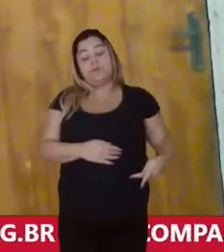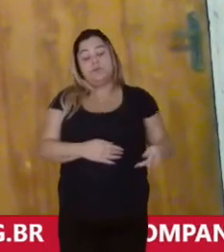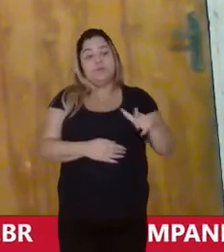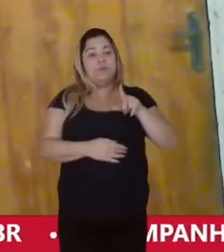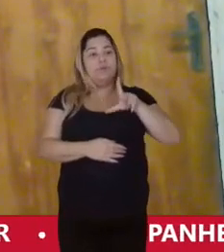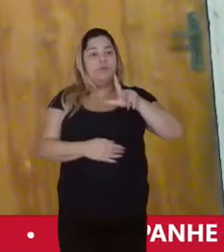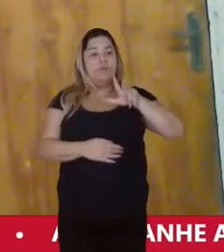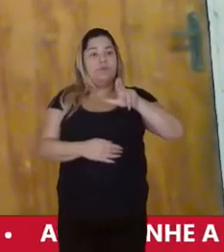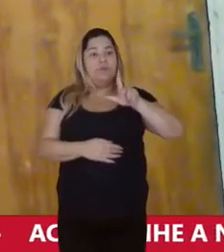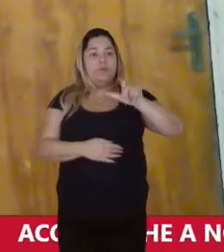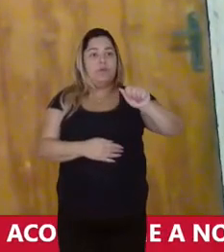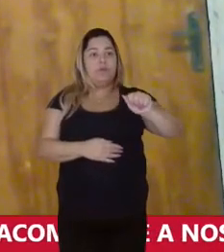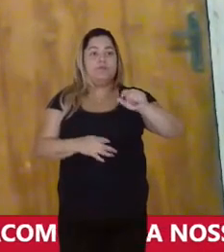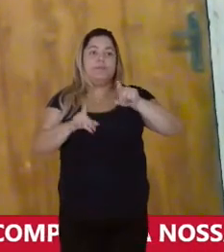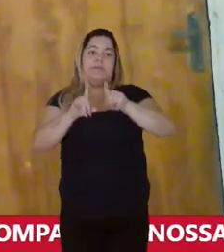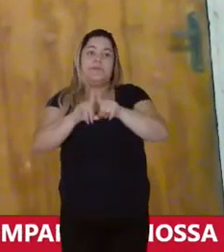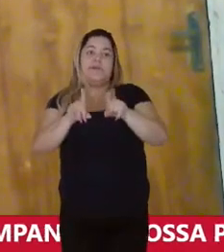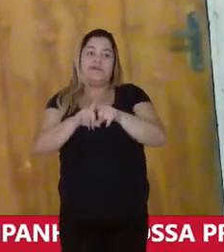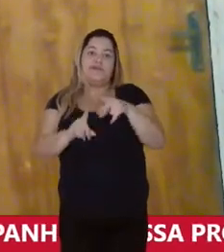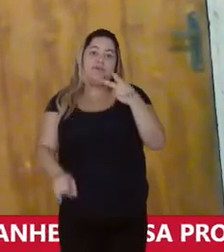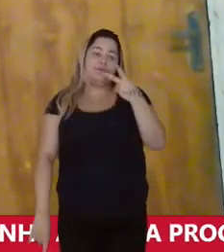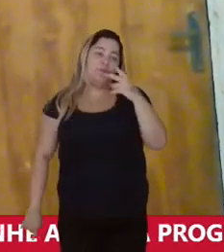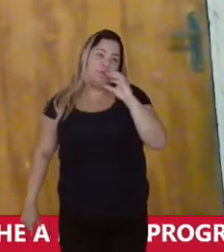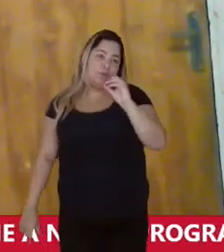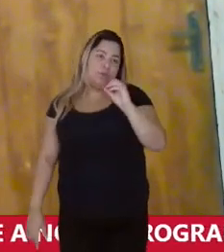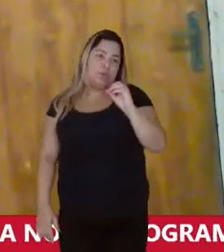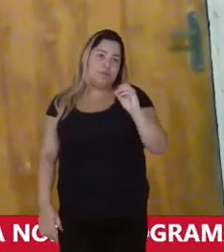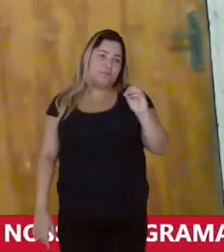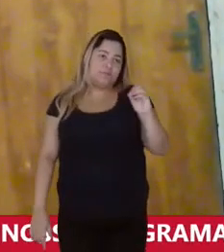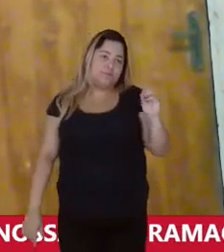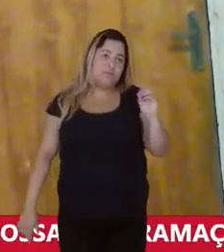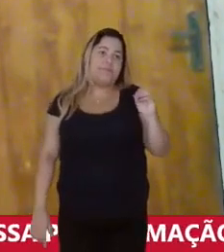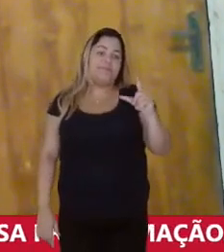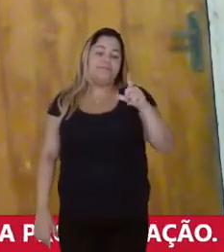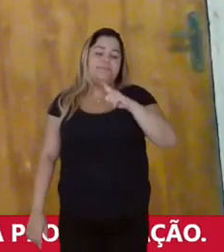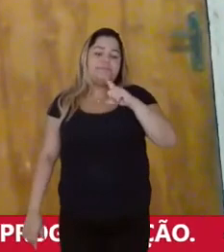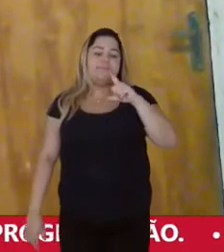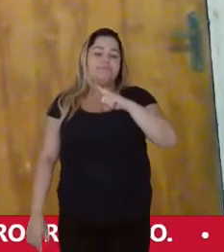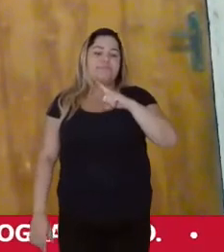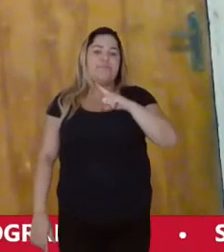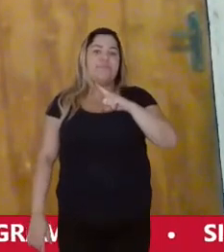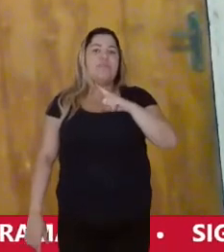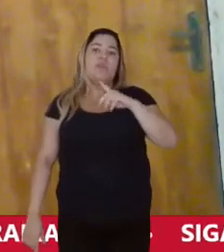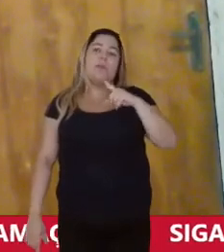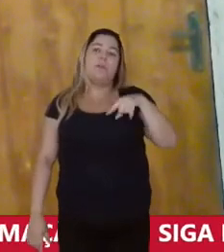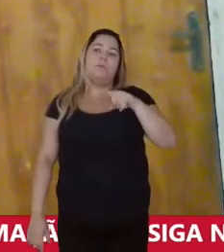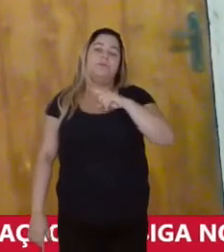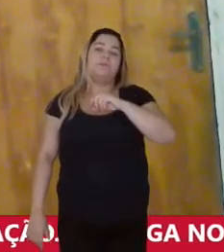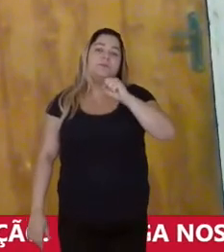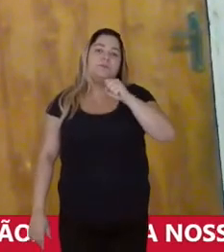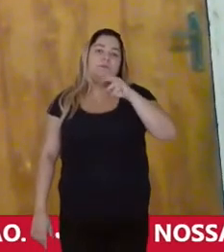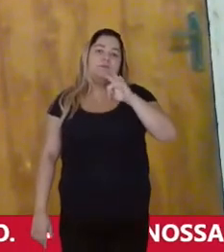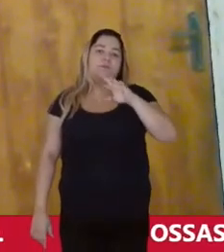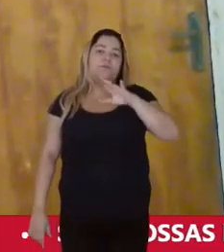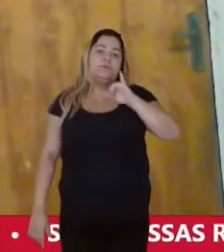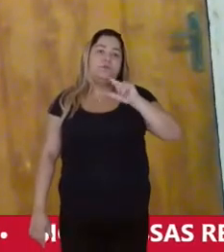essa população, né? Depois, em 2000, a gente teve aí a institucionalização do nosso setorial, e em